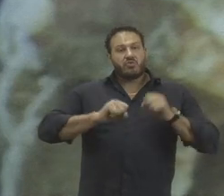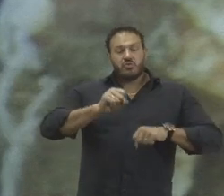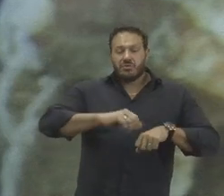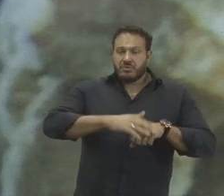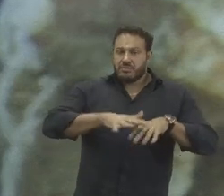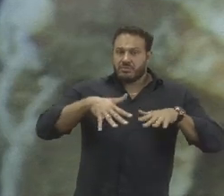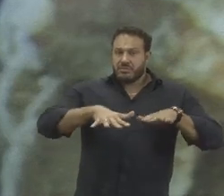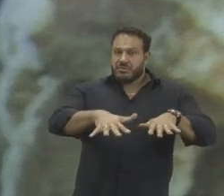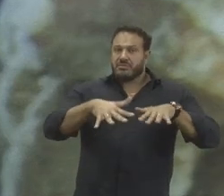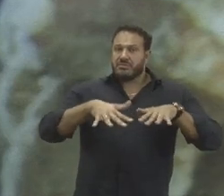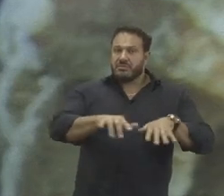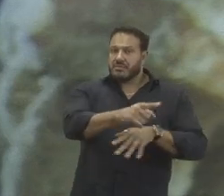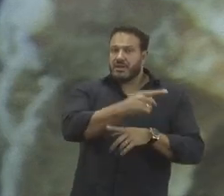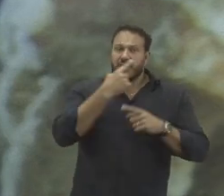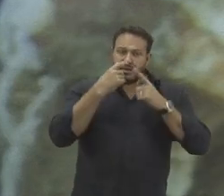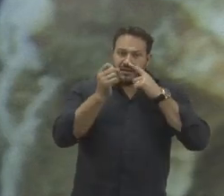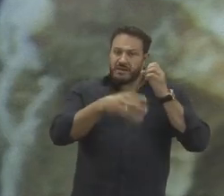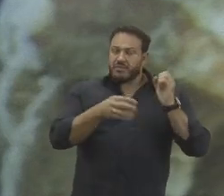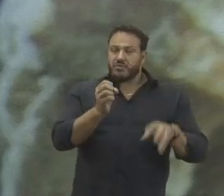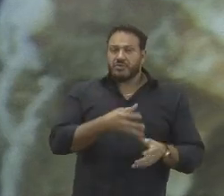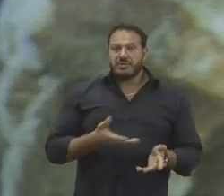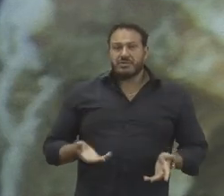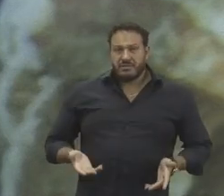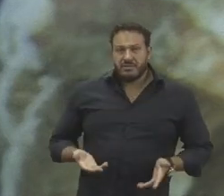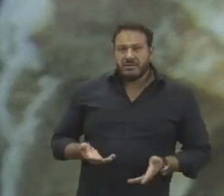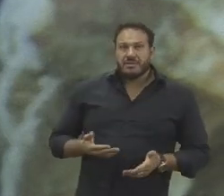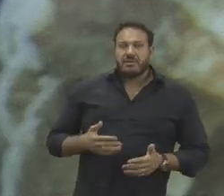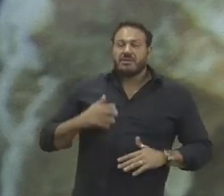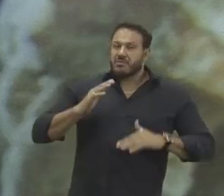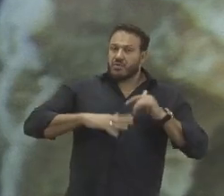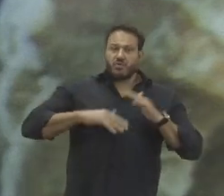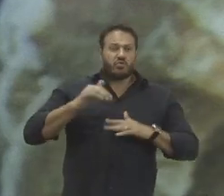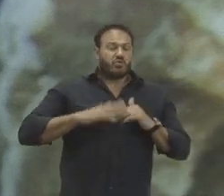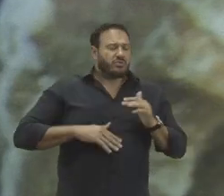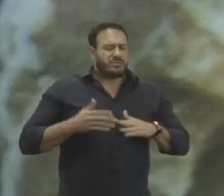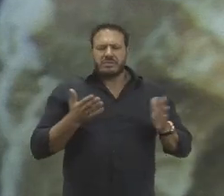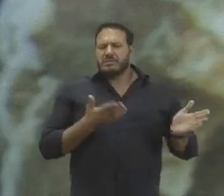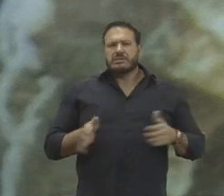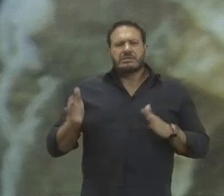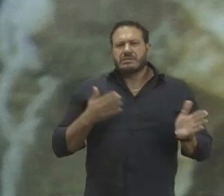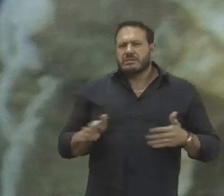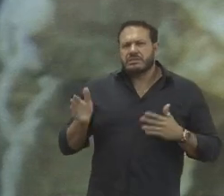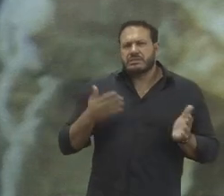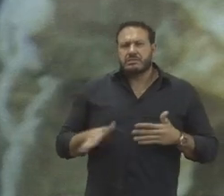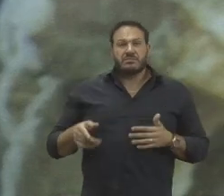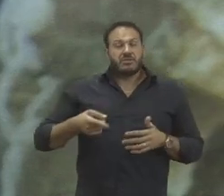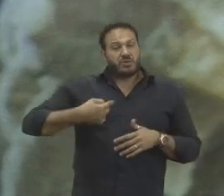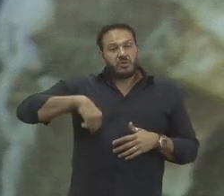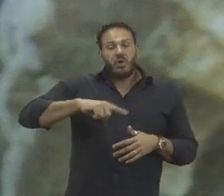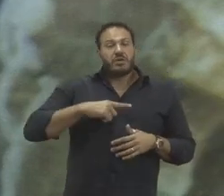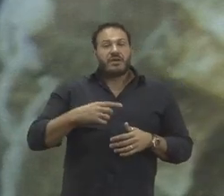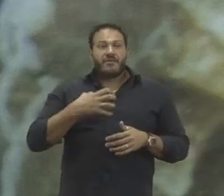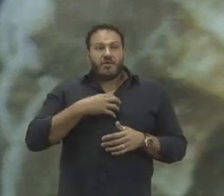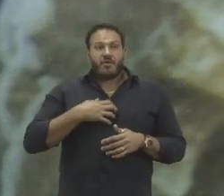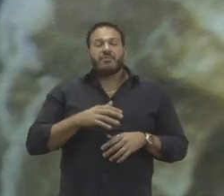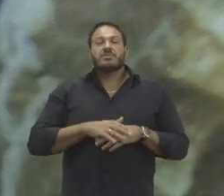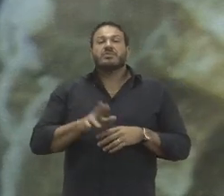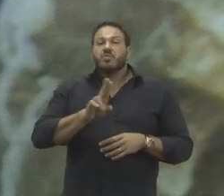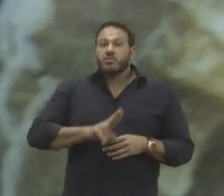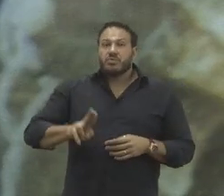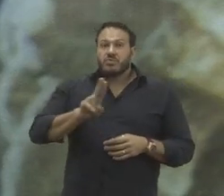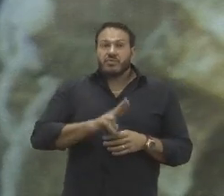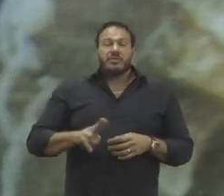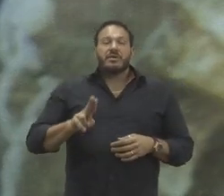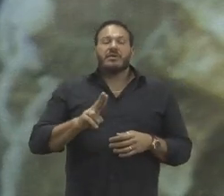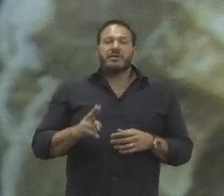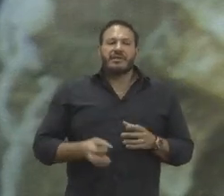altamente poluente né Eh e produz loucamente e e e nosso maneira de consumir